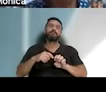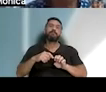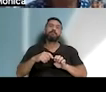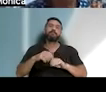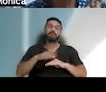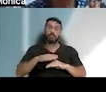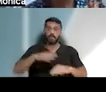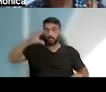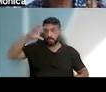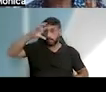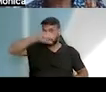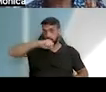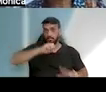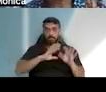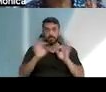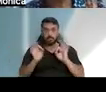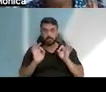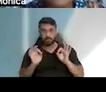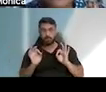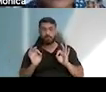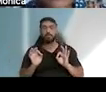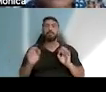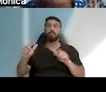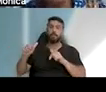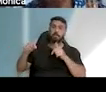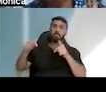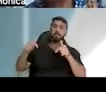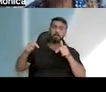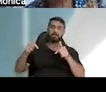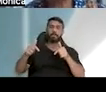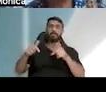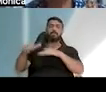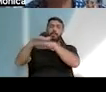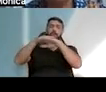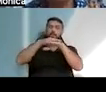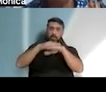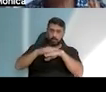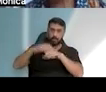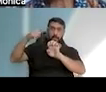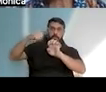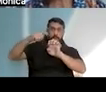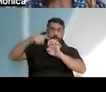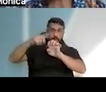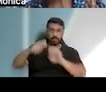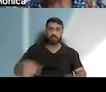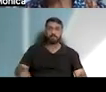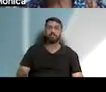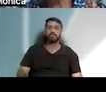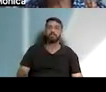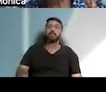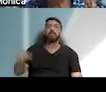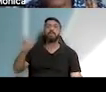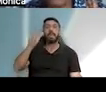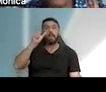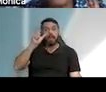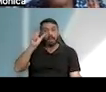entendem o projeto e vão para a rua também para falar com empreendedores, para ver se eles